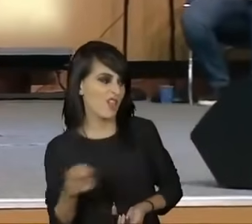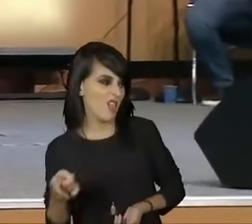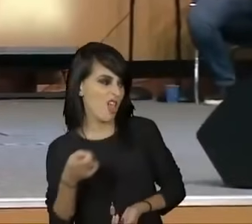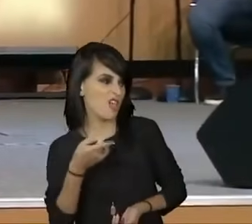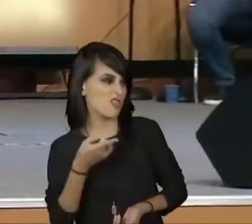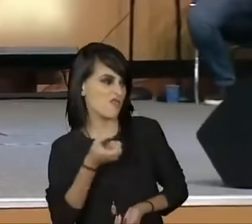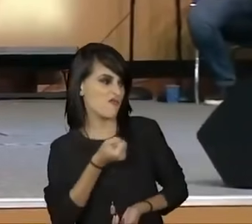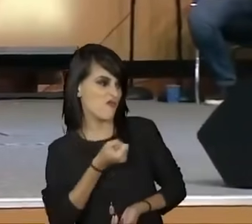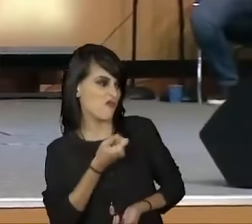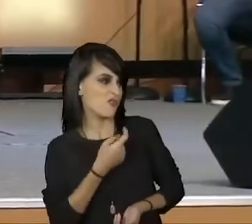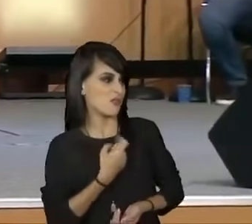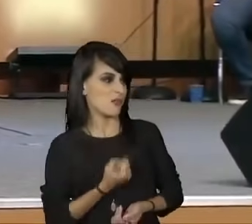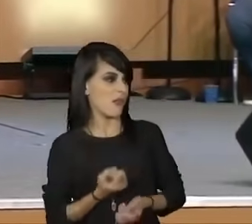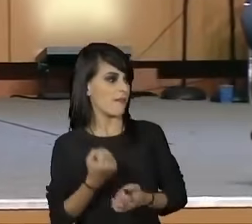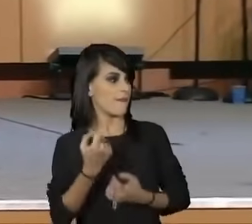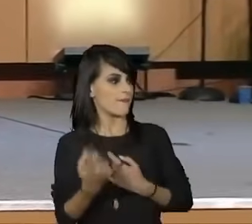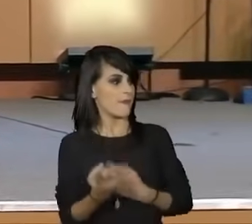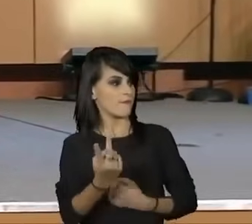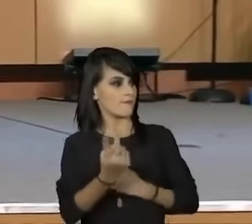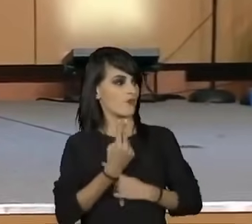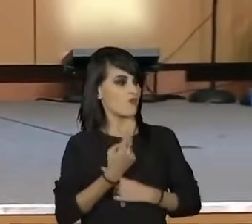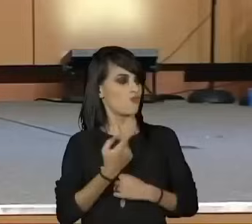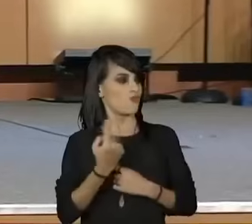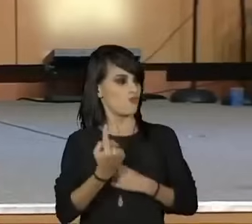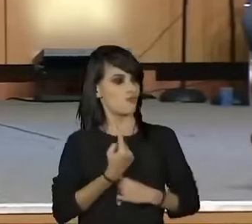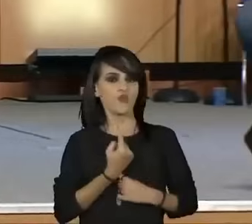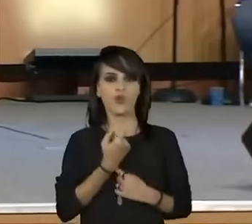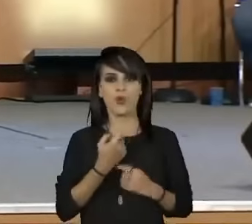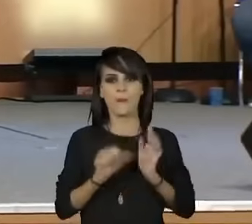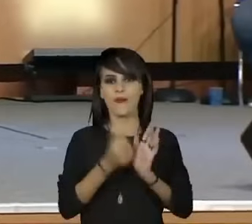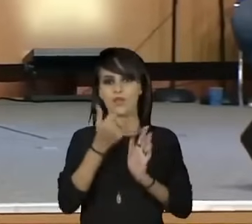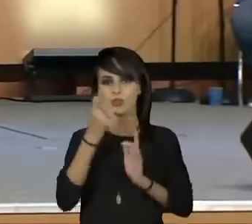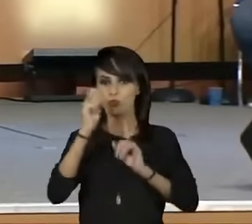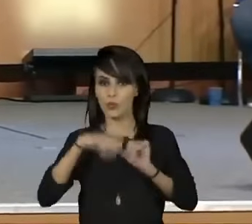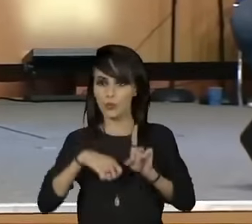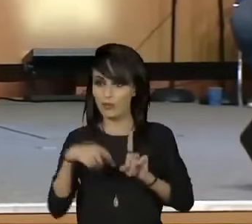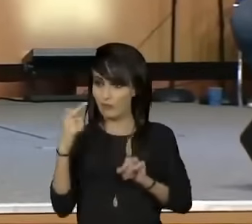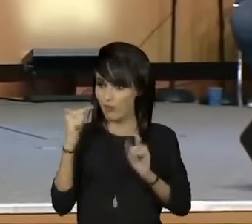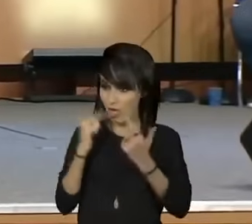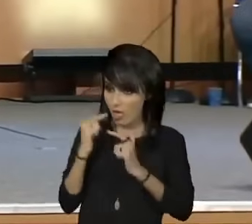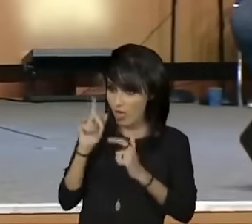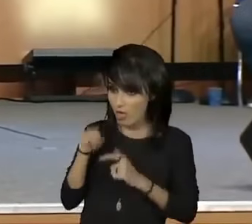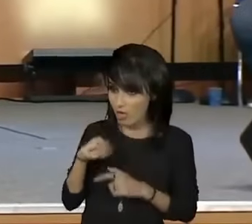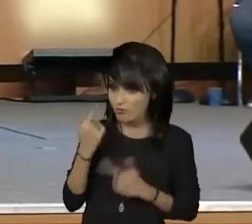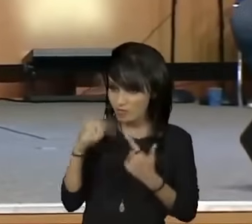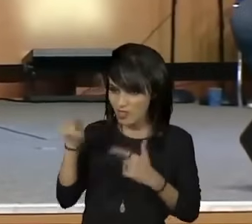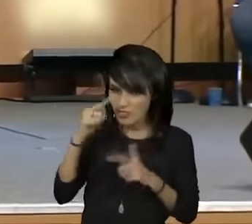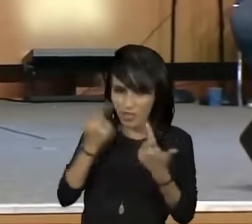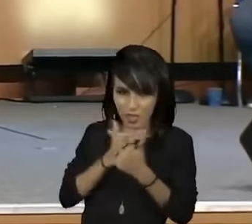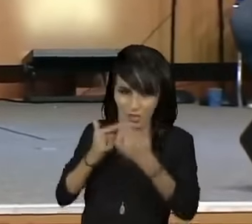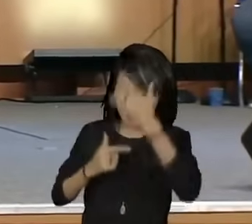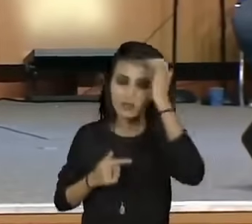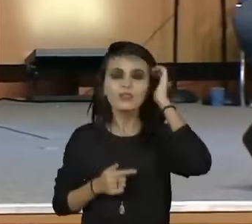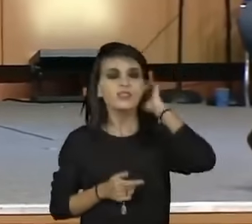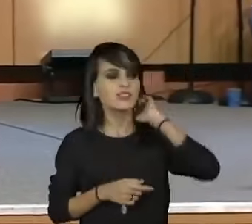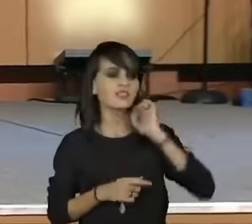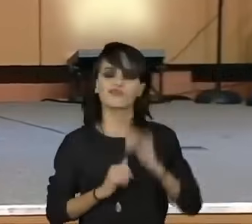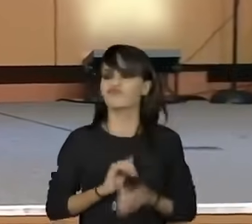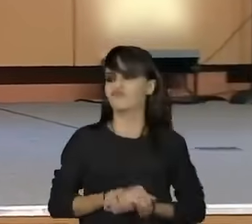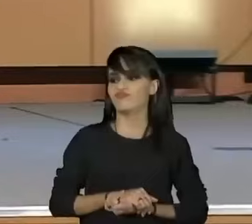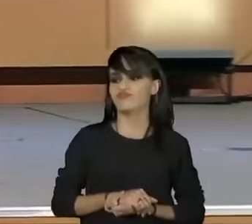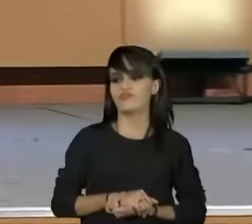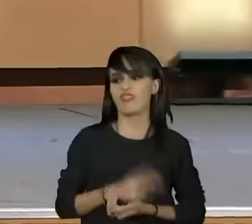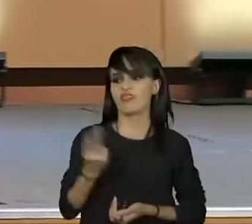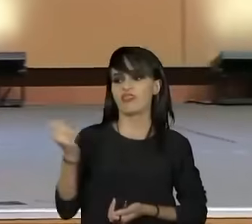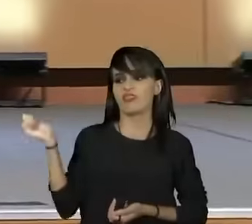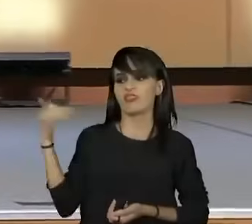procura uma vez por mês vocês estão vindo aí as irmãs Hum não tá com nada